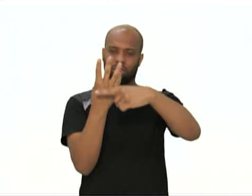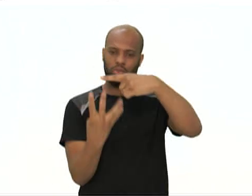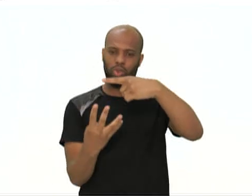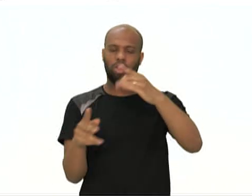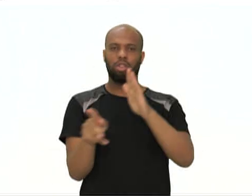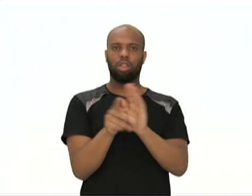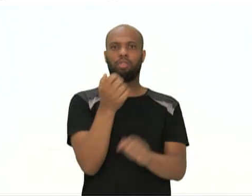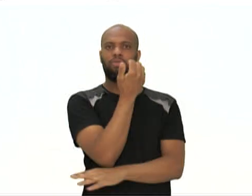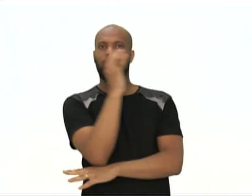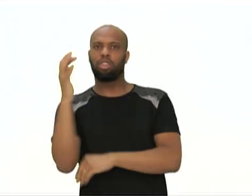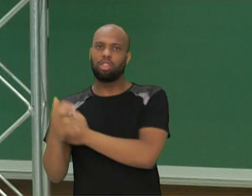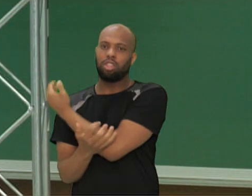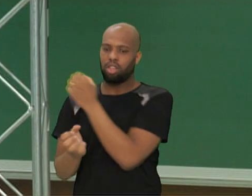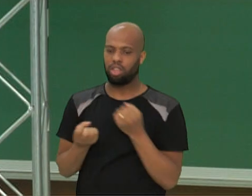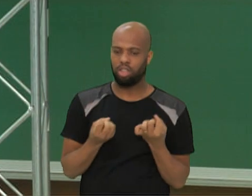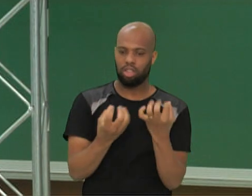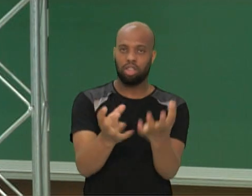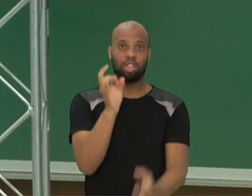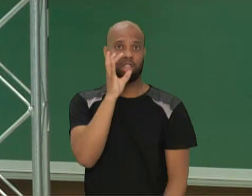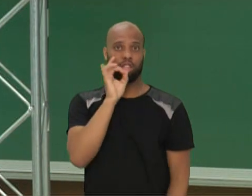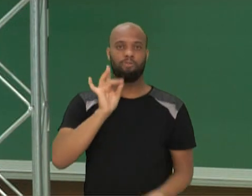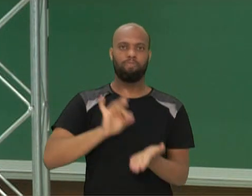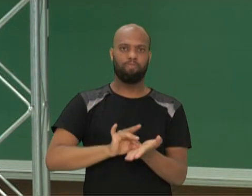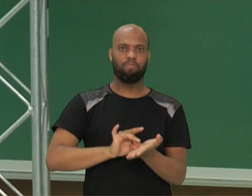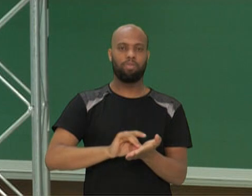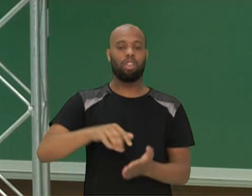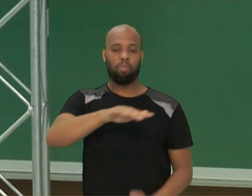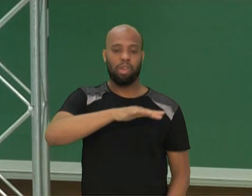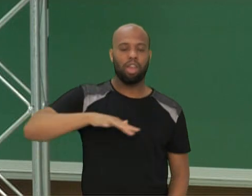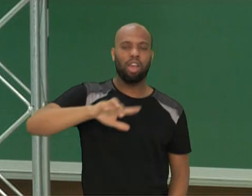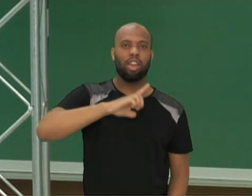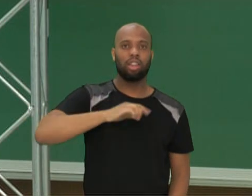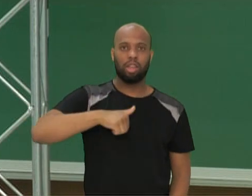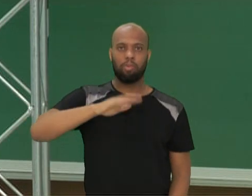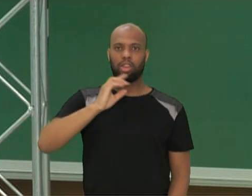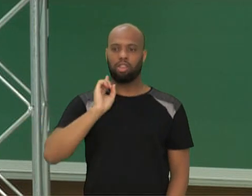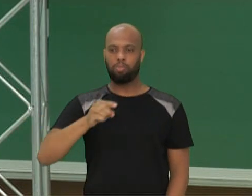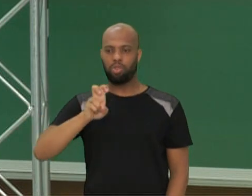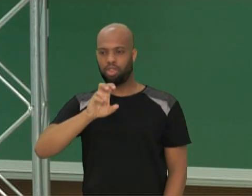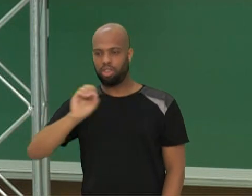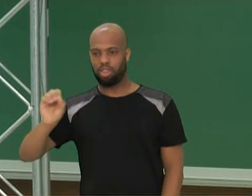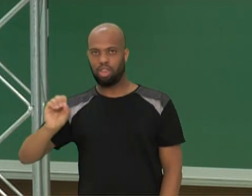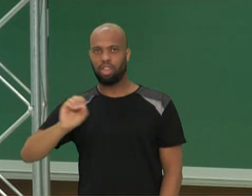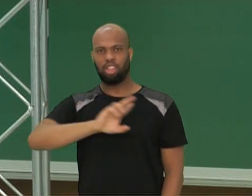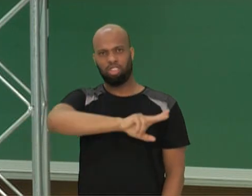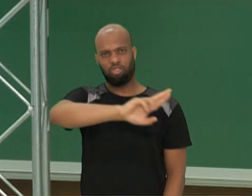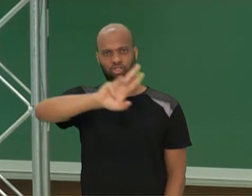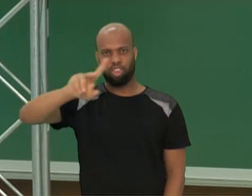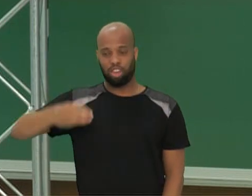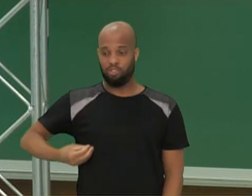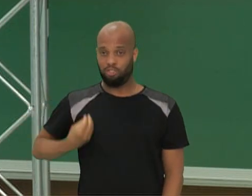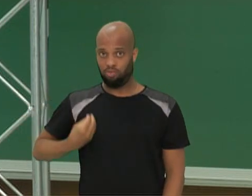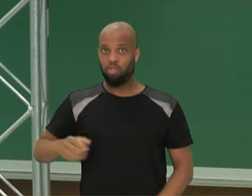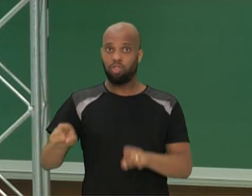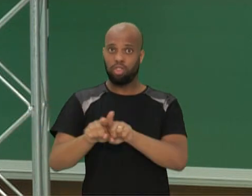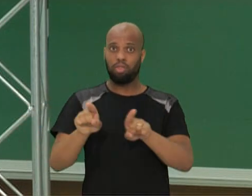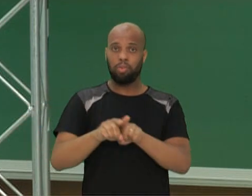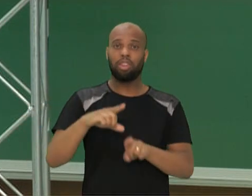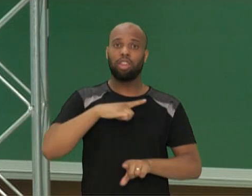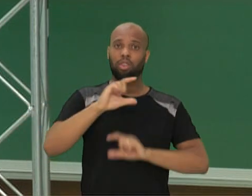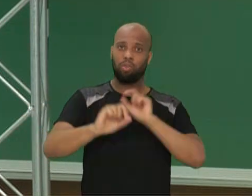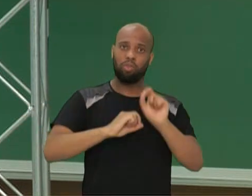sua vegetação original. Então deve ser uma área com mais de 1.500 espécies endêmicas e, além